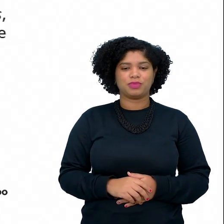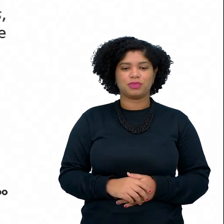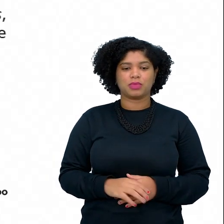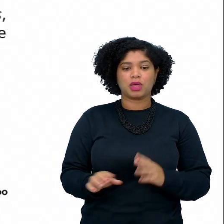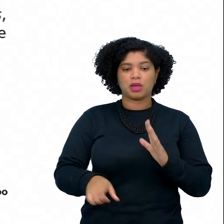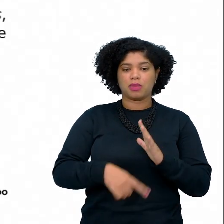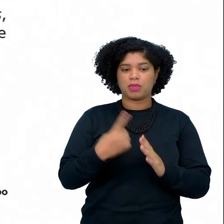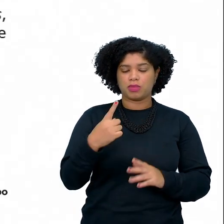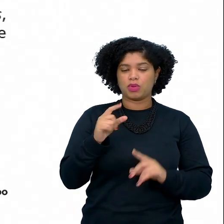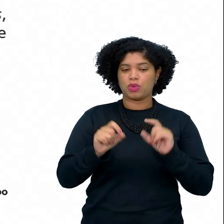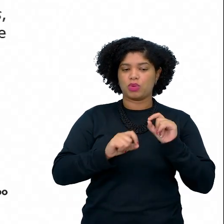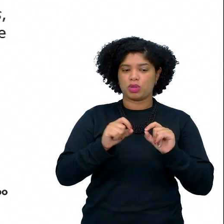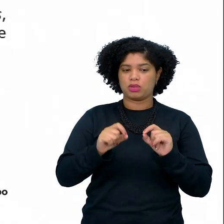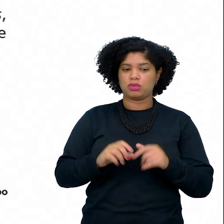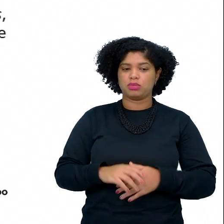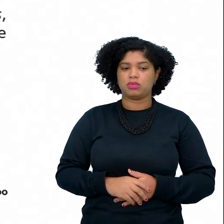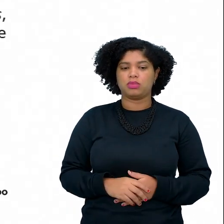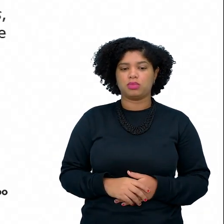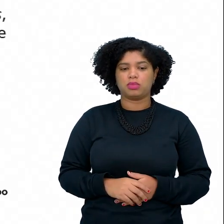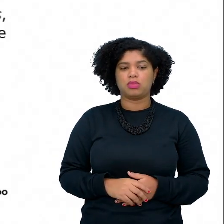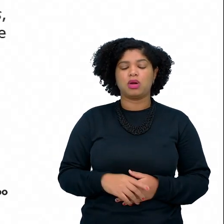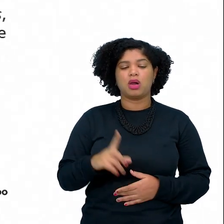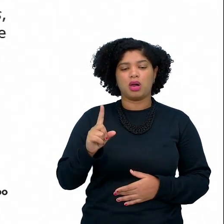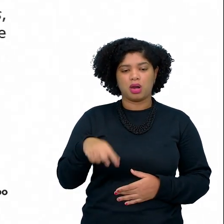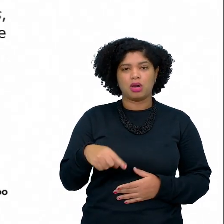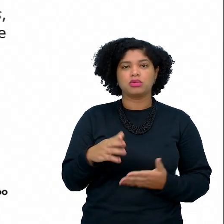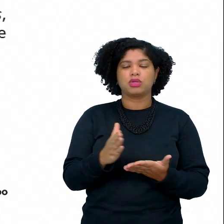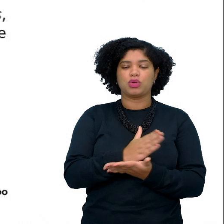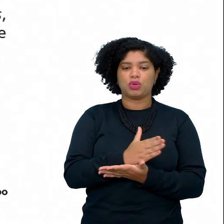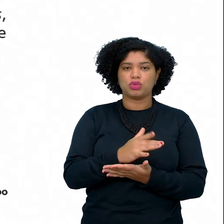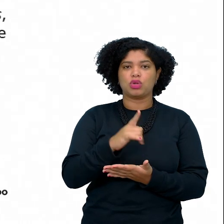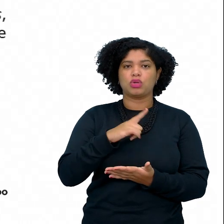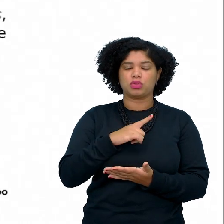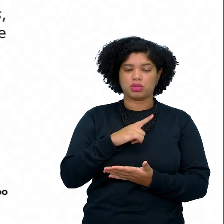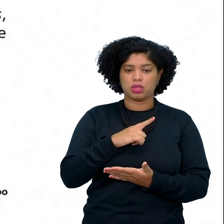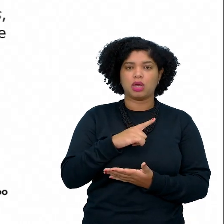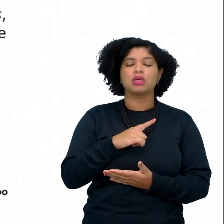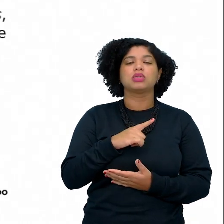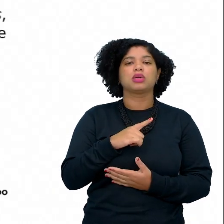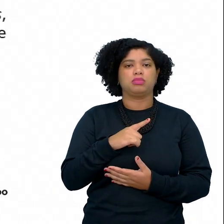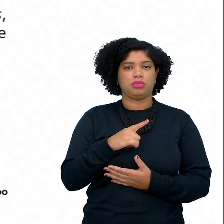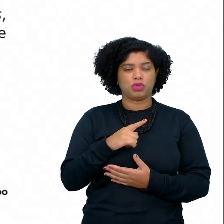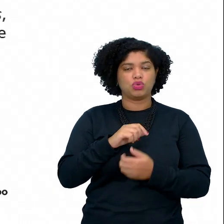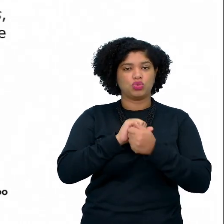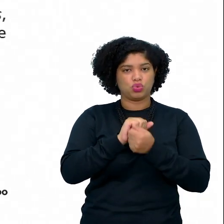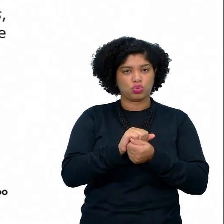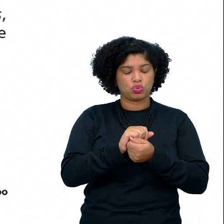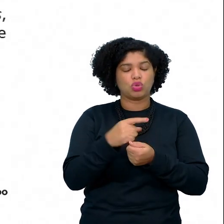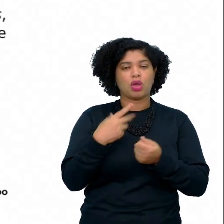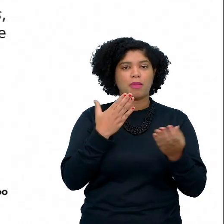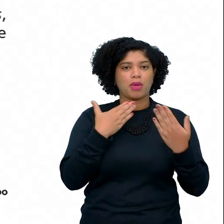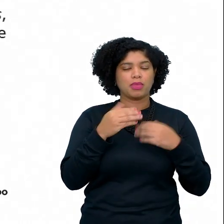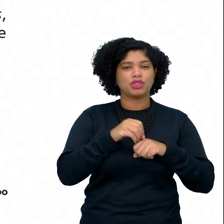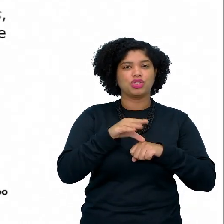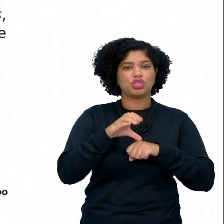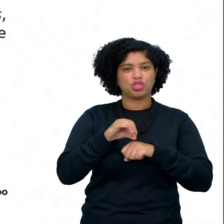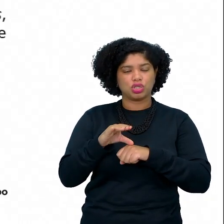Primeira etapa, então, reunir-se com seus pares para discutir as